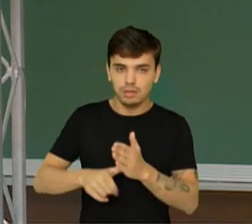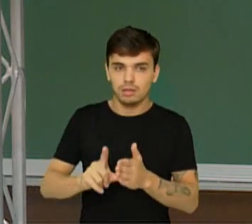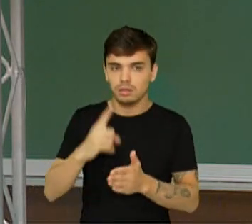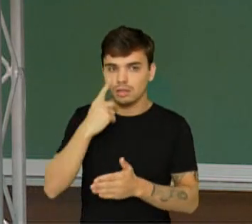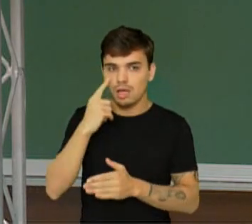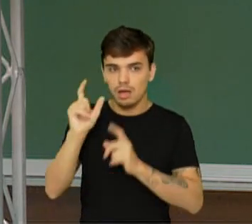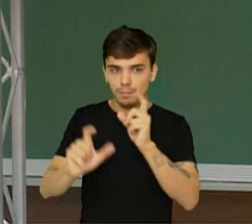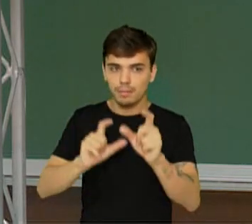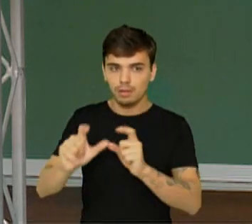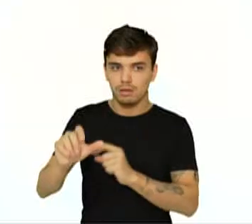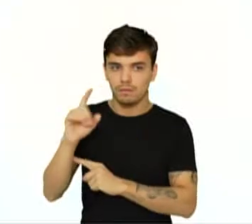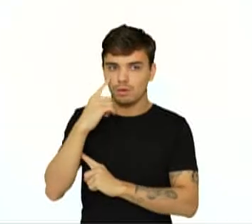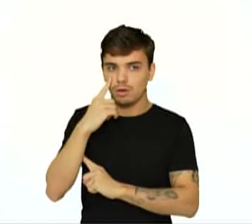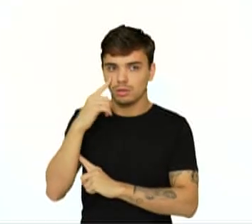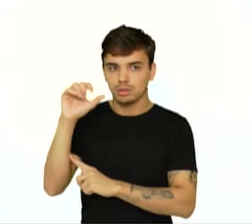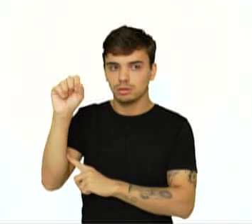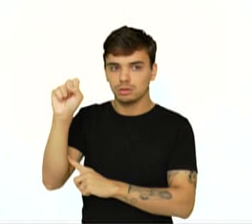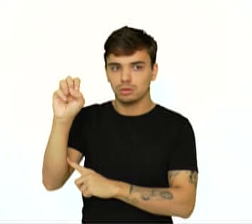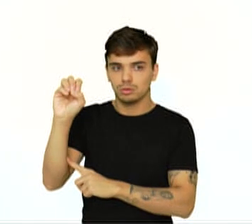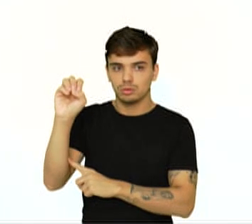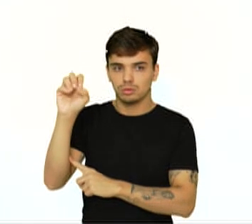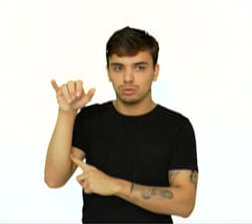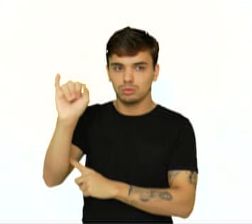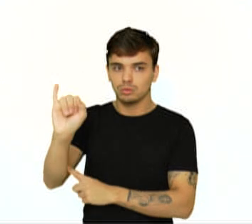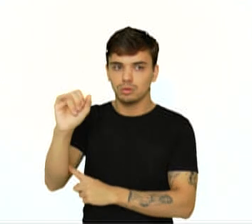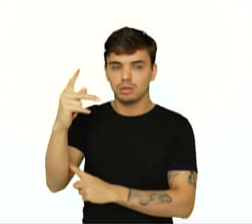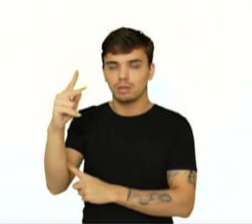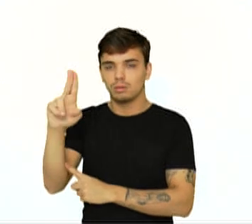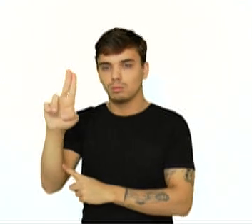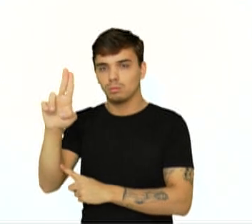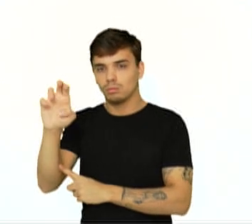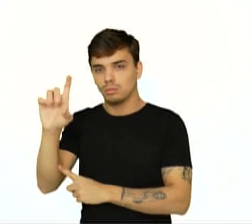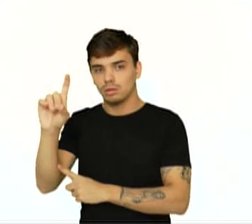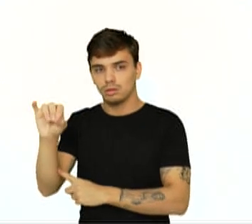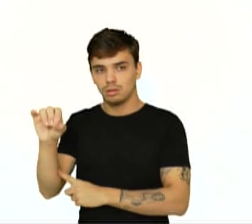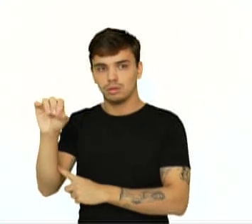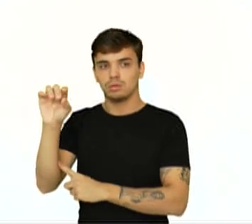doy se refieren a acciones que ocurren en